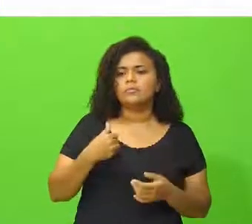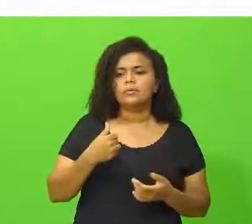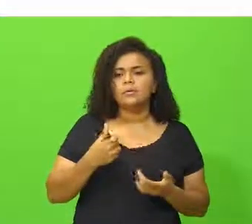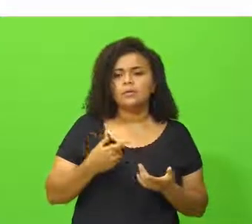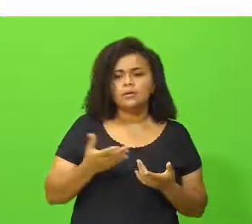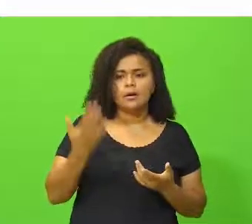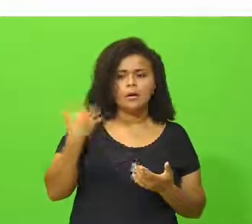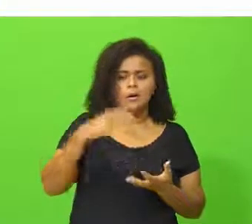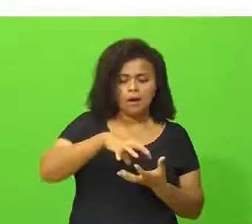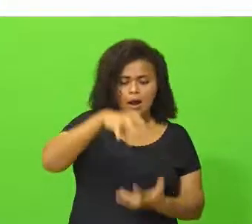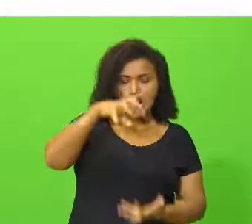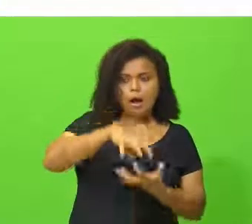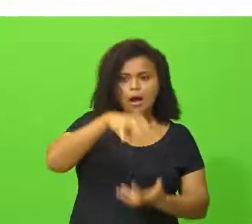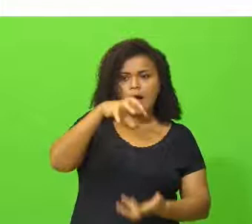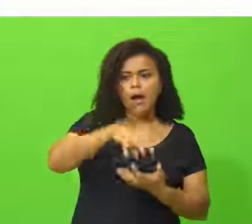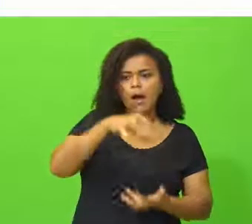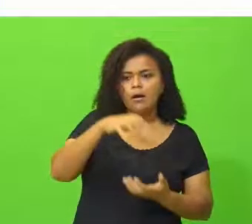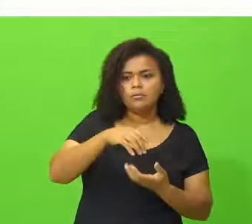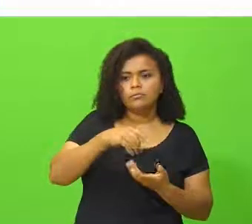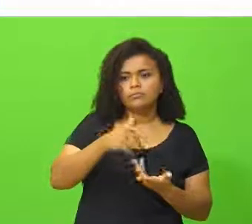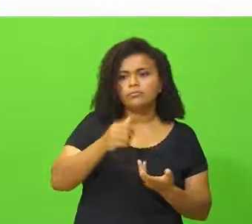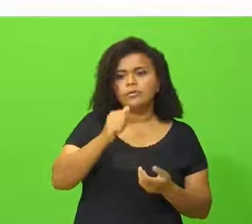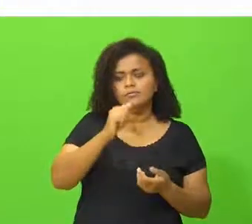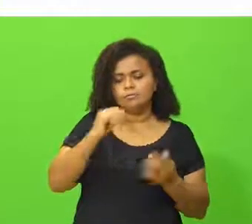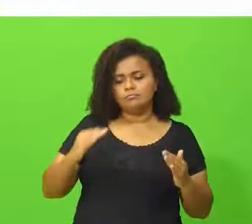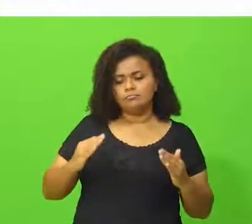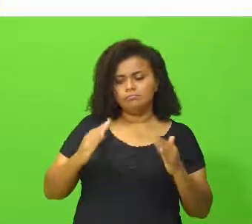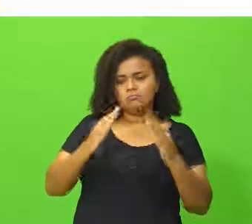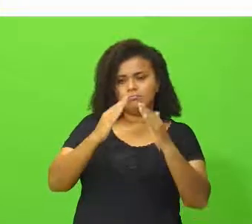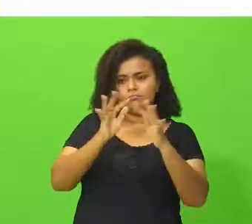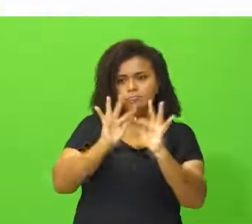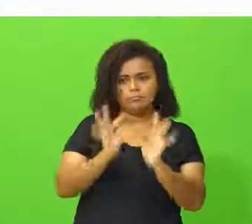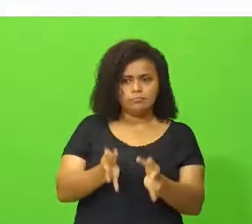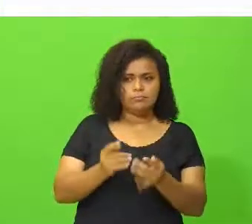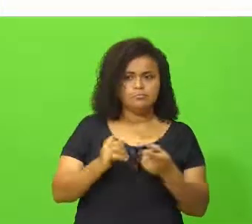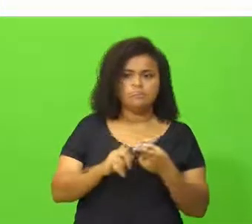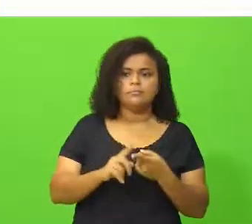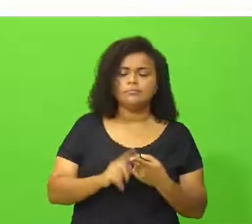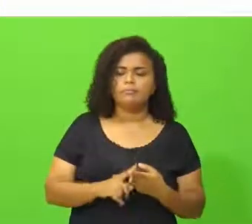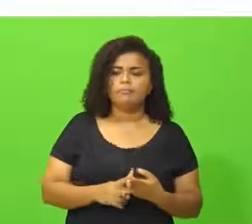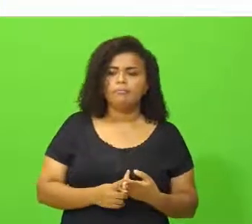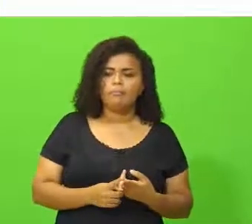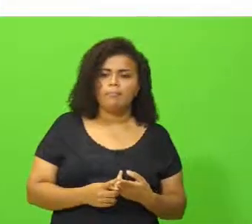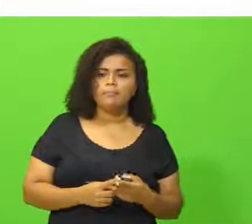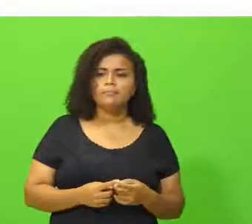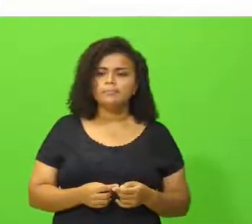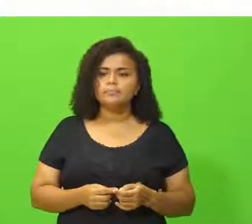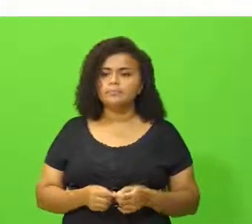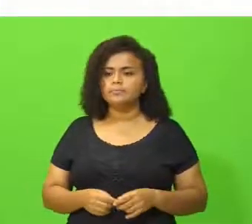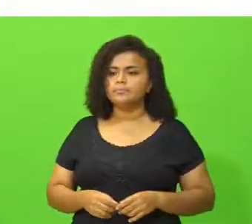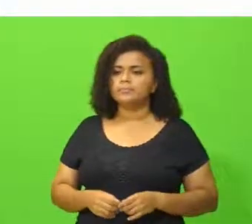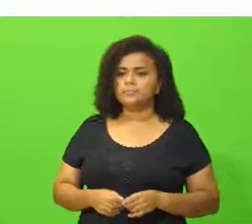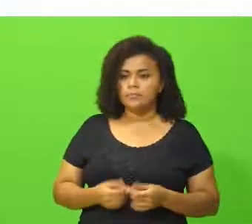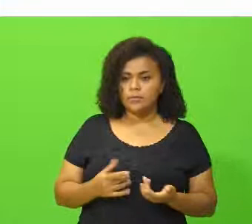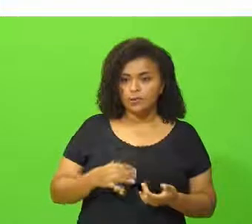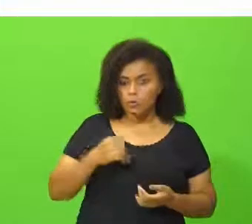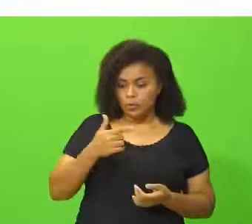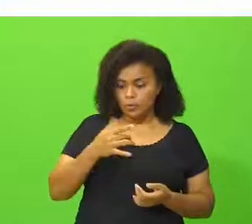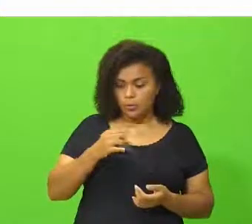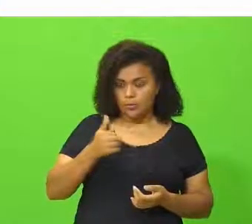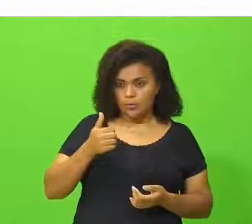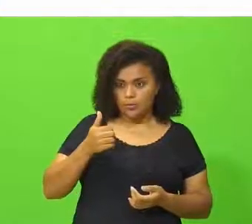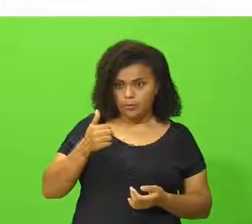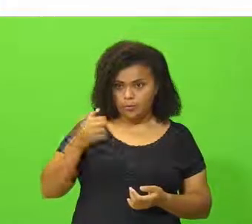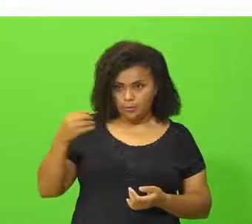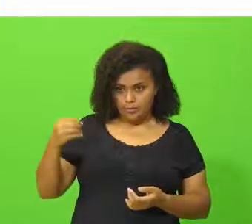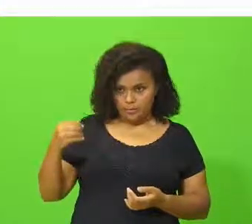adultos ainda não eram predominante. A partir dos anos 2000, a gente já vê uma mudança bem